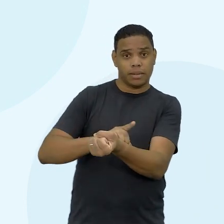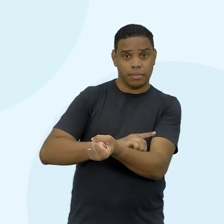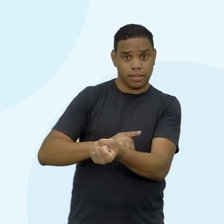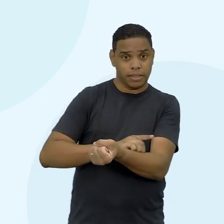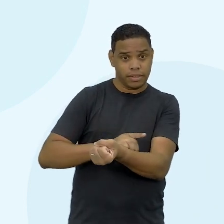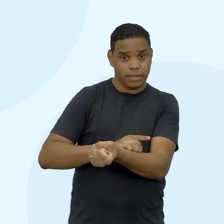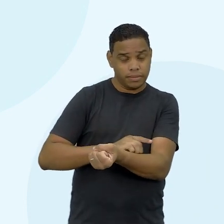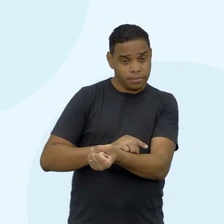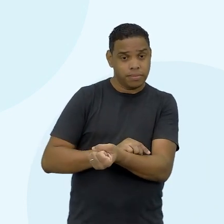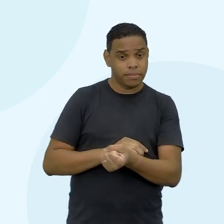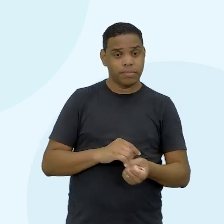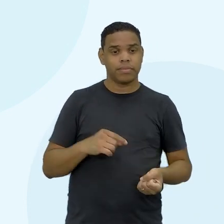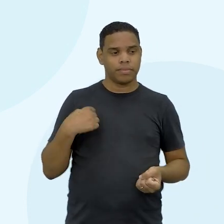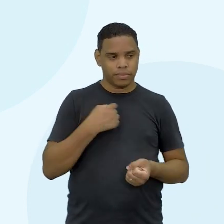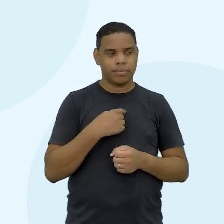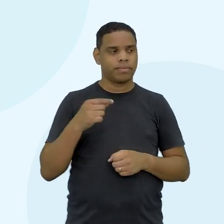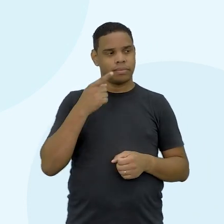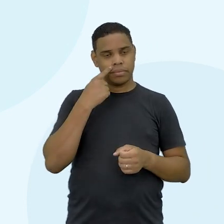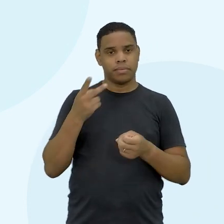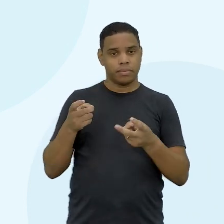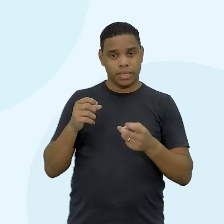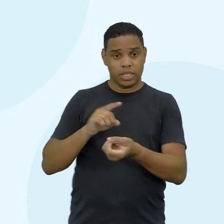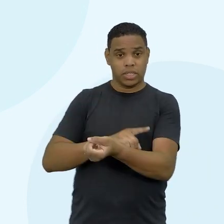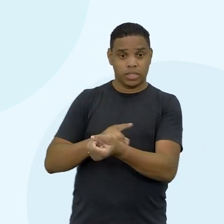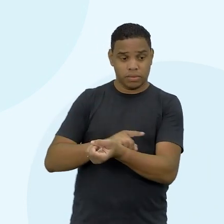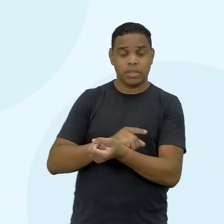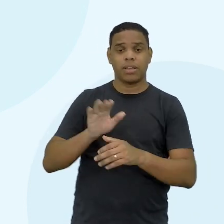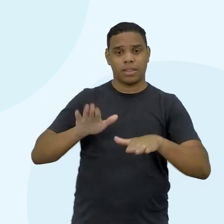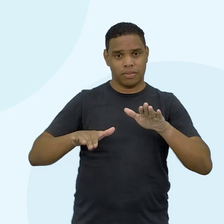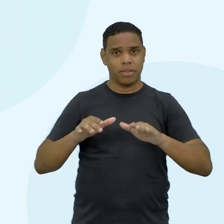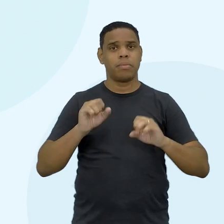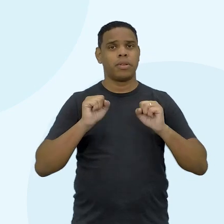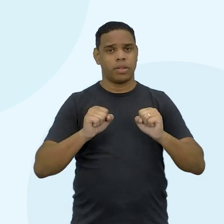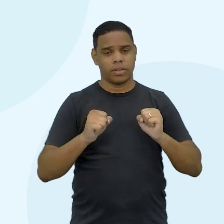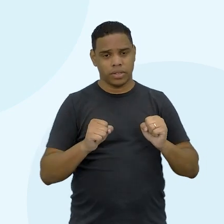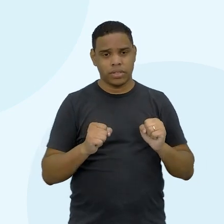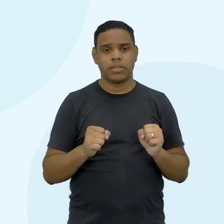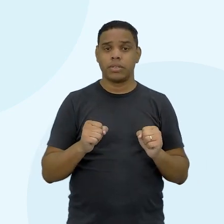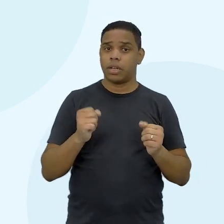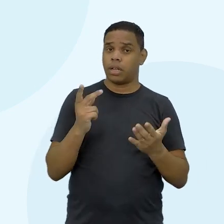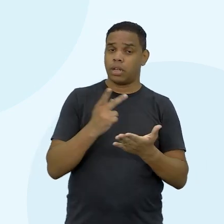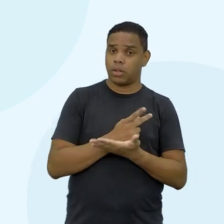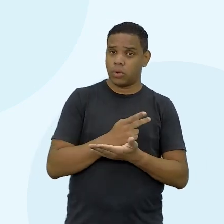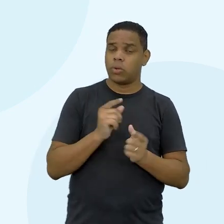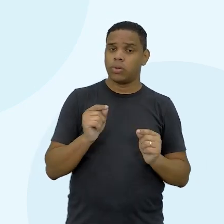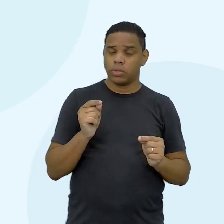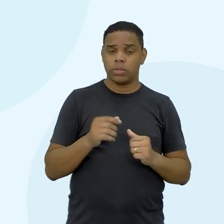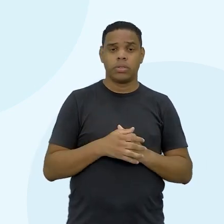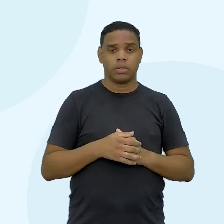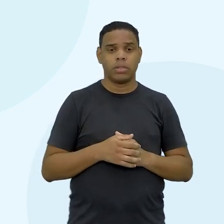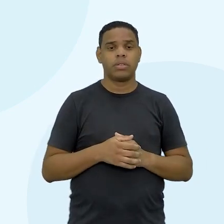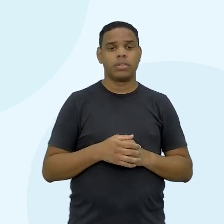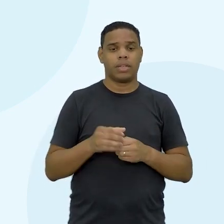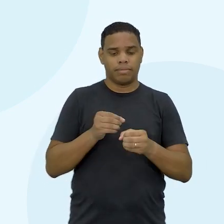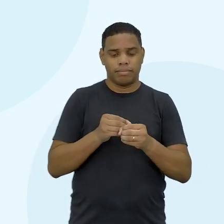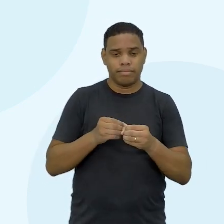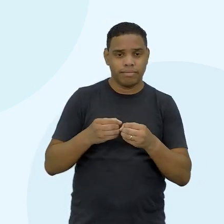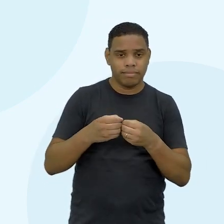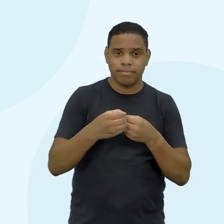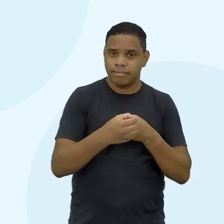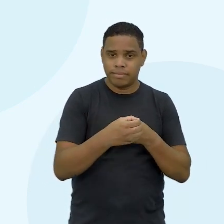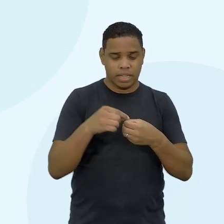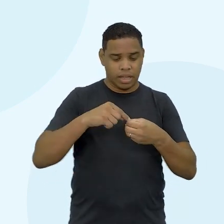né, que a gente encontra, essa diabetes pode ser então aí um caso onde as células não